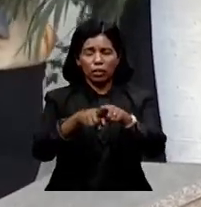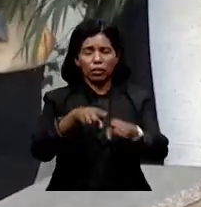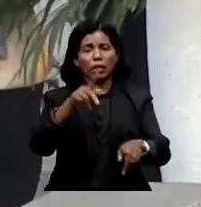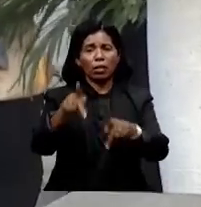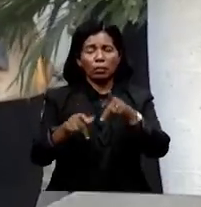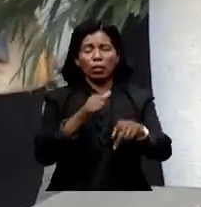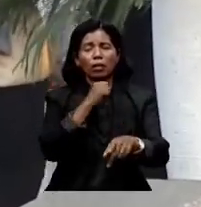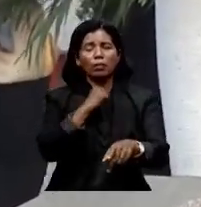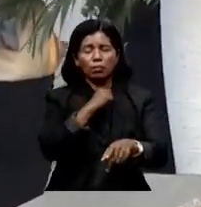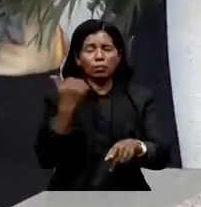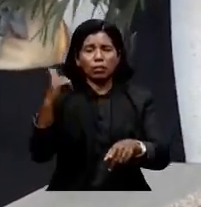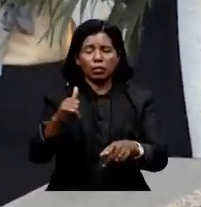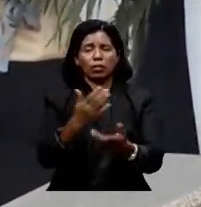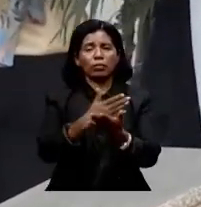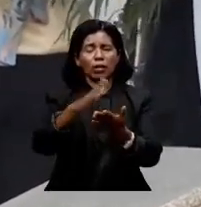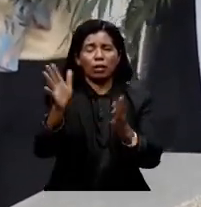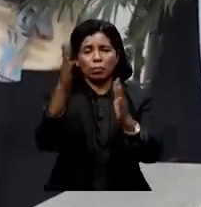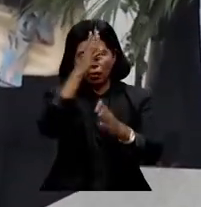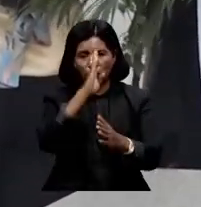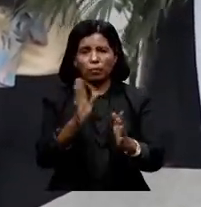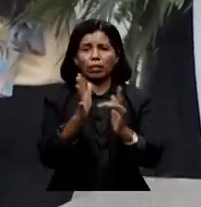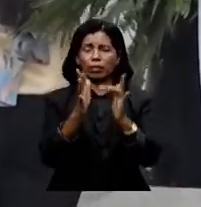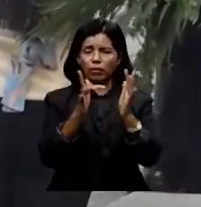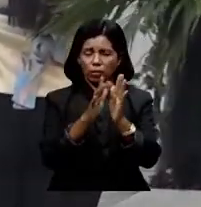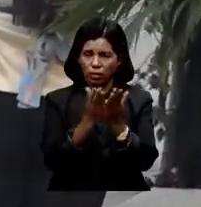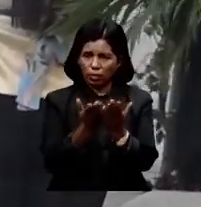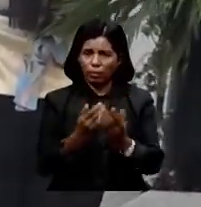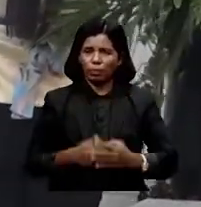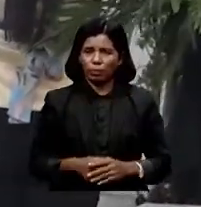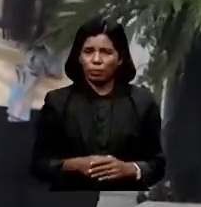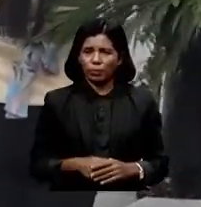Sira Mos, Rodi Haklaken Maromak Evangelho. Romaldo Neves, Agostinho da Costa, GMN.